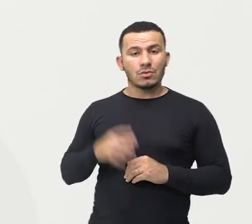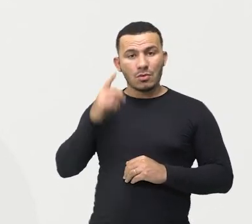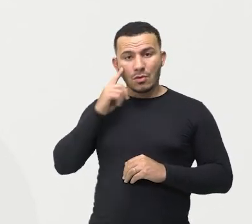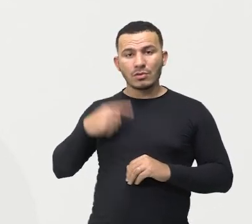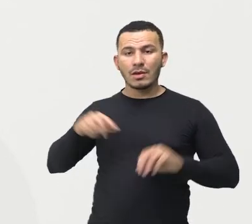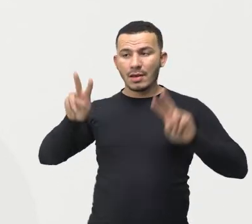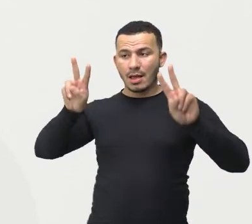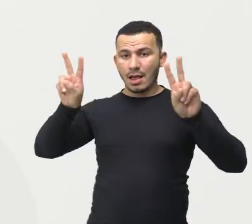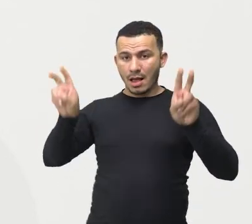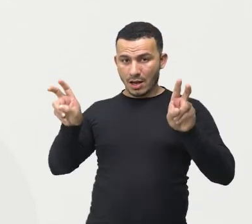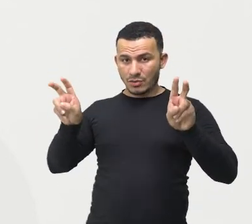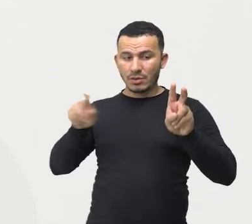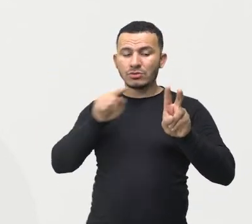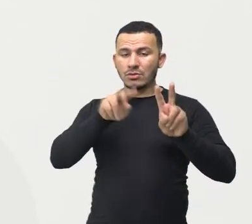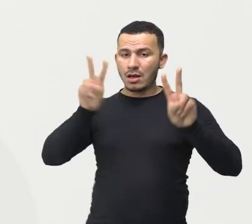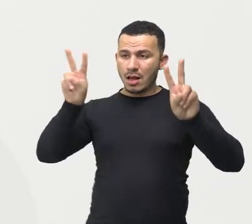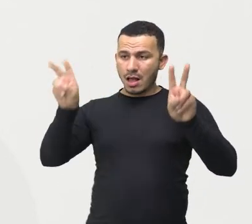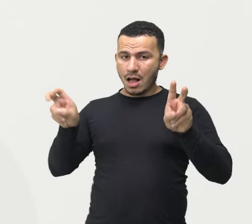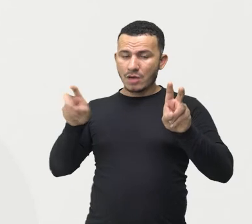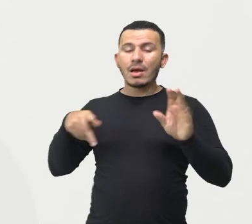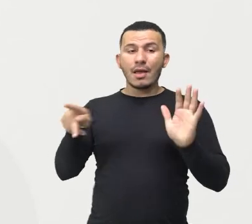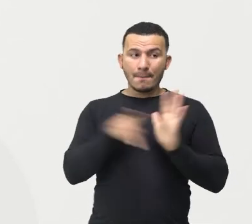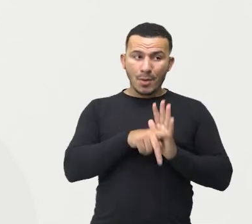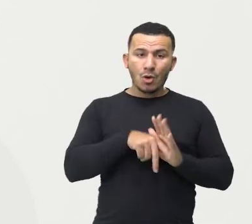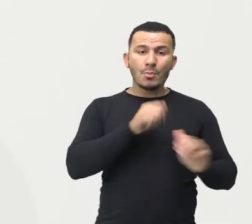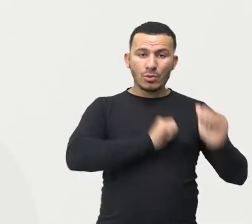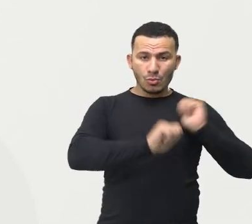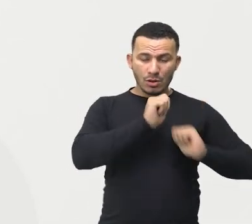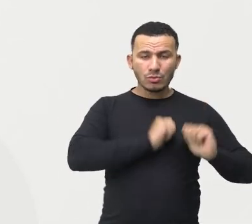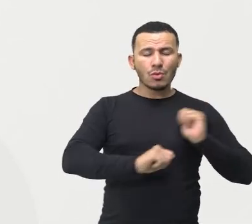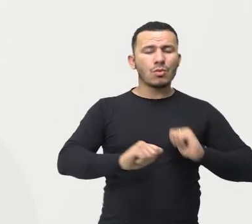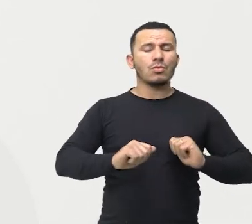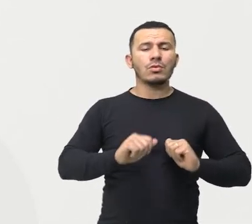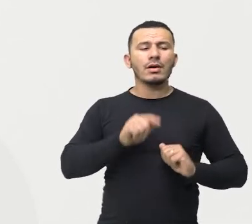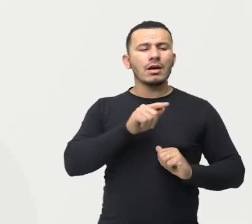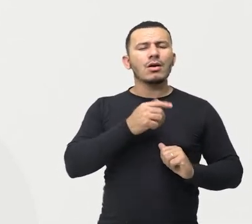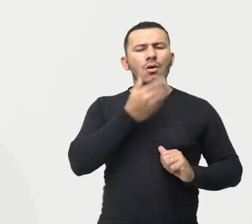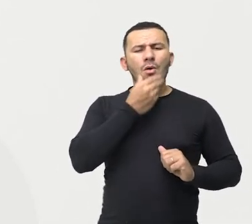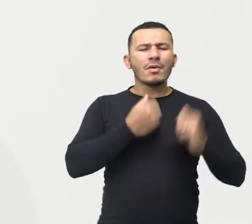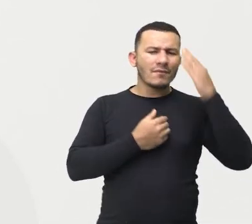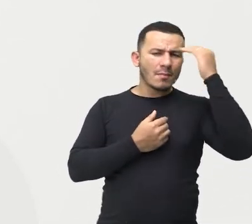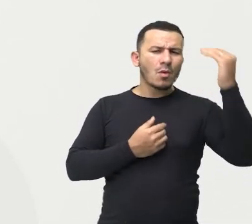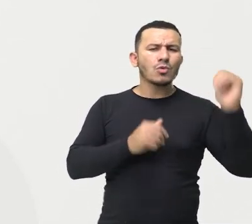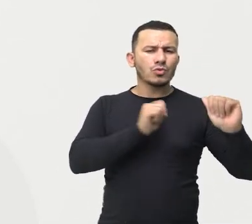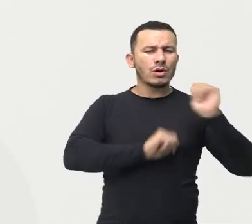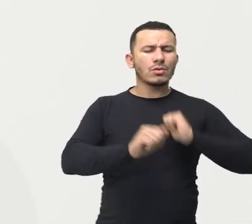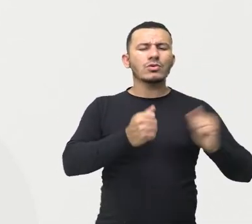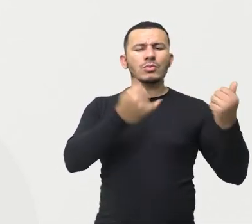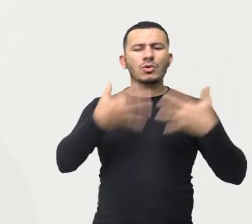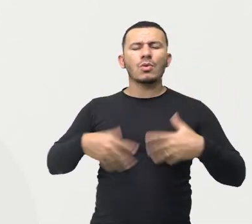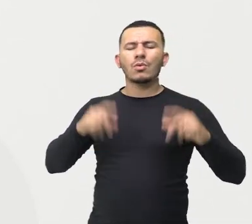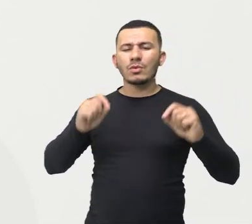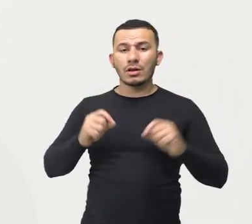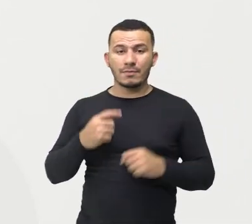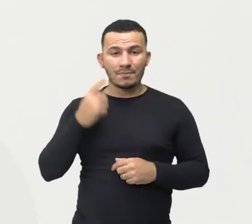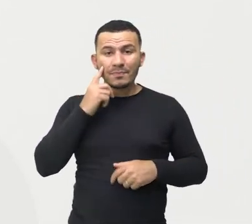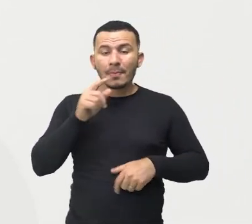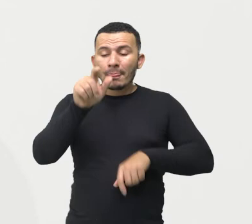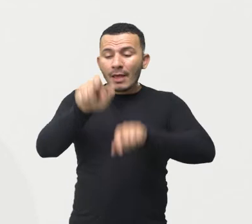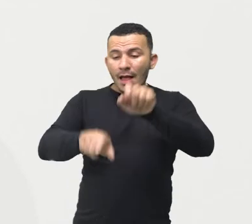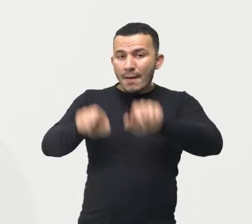abriu aspas aqui, então eu tenho a fala exatamente desse ator. E o que ele falou? Pessoas